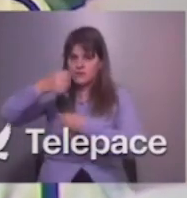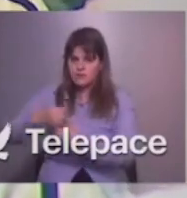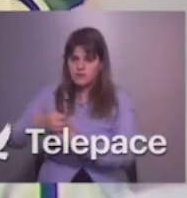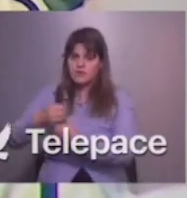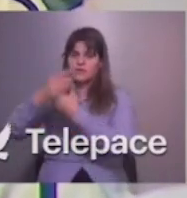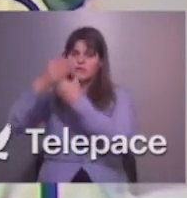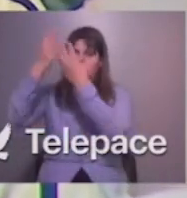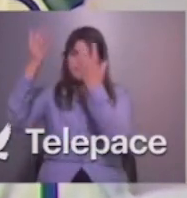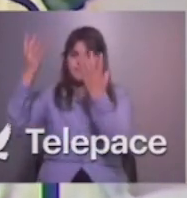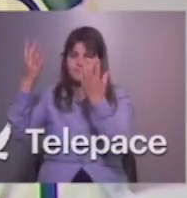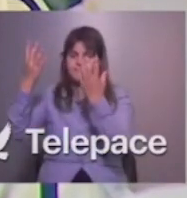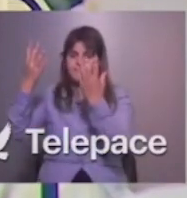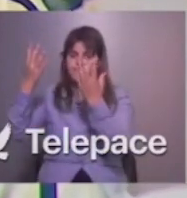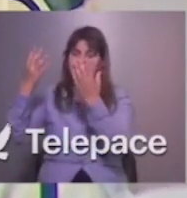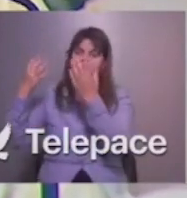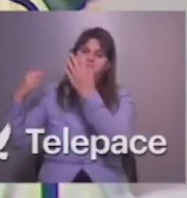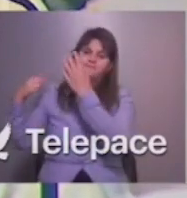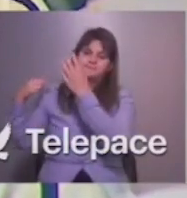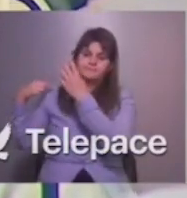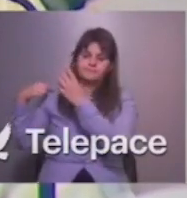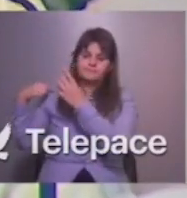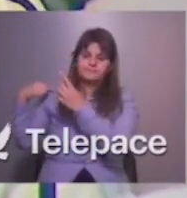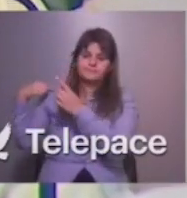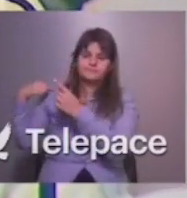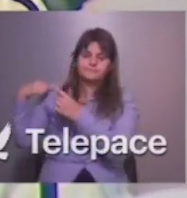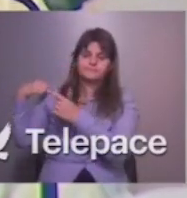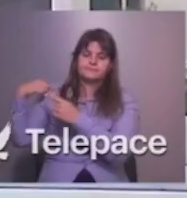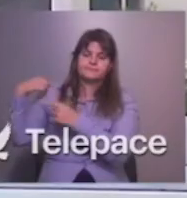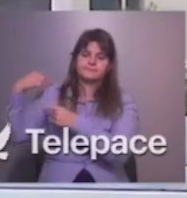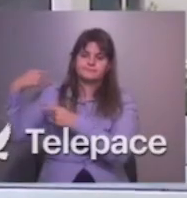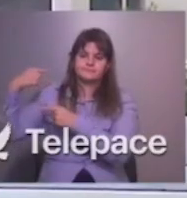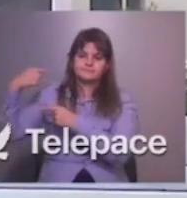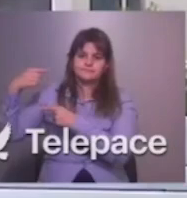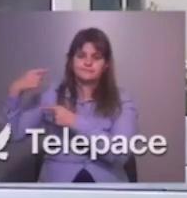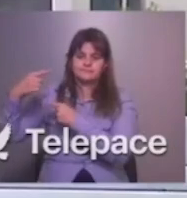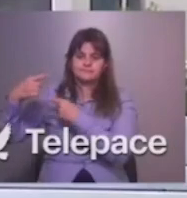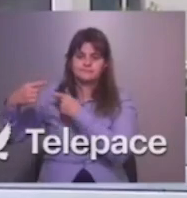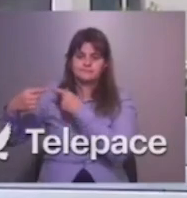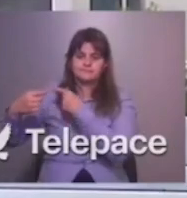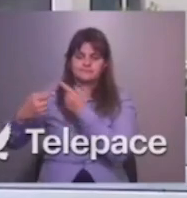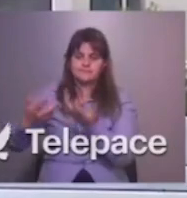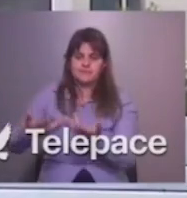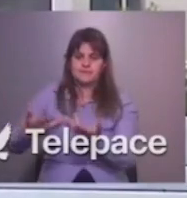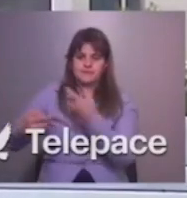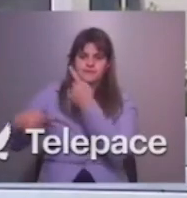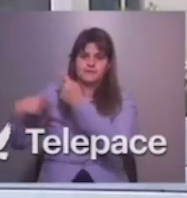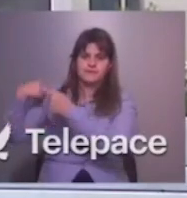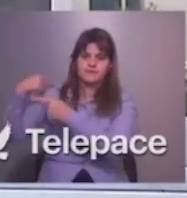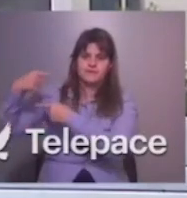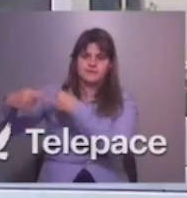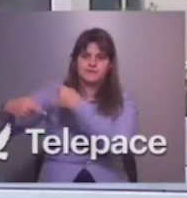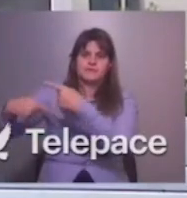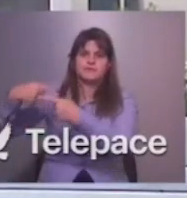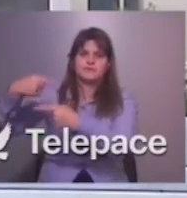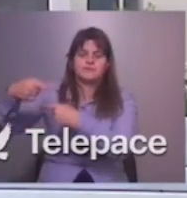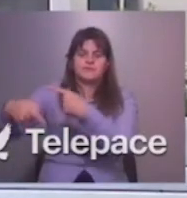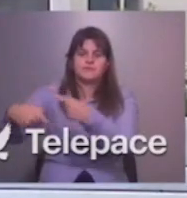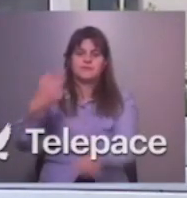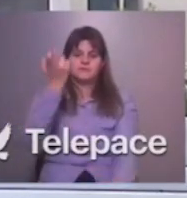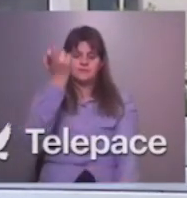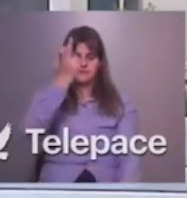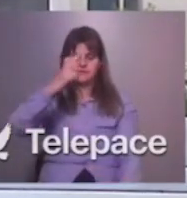omnis honor et gloria per omnia saecula